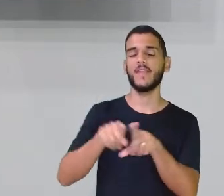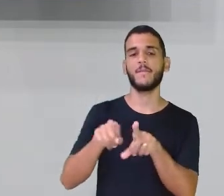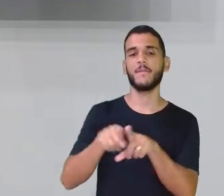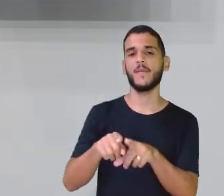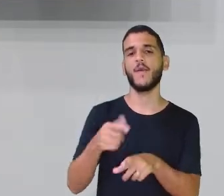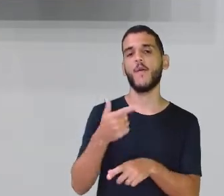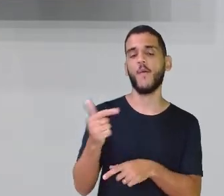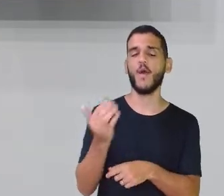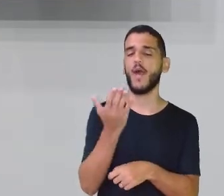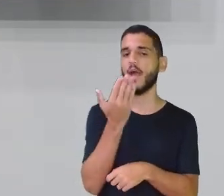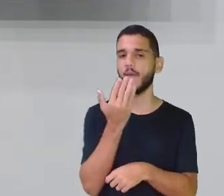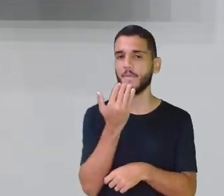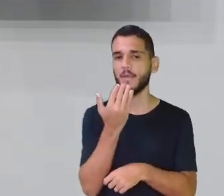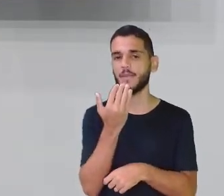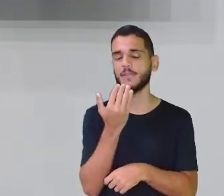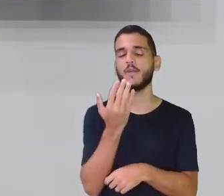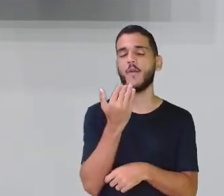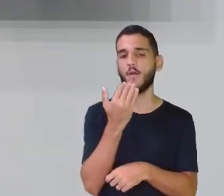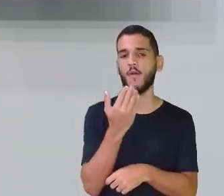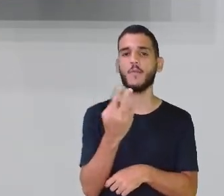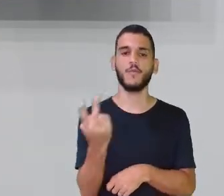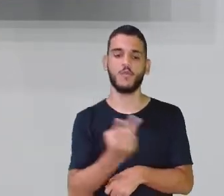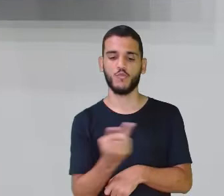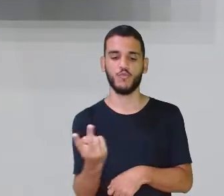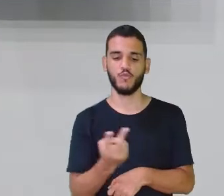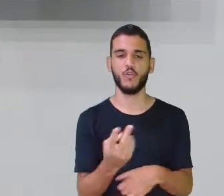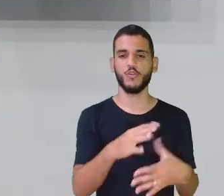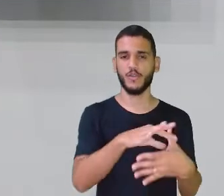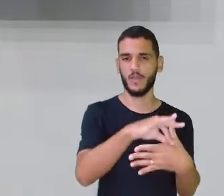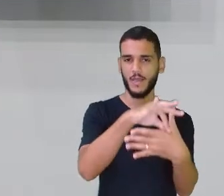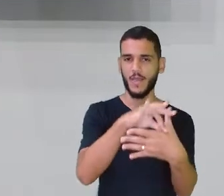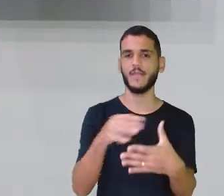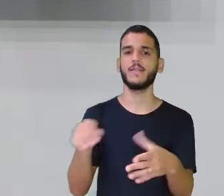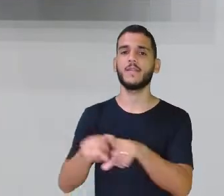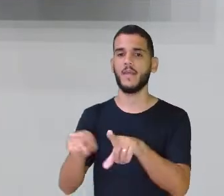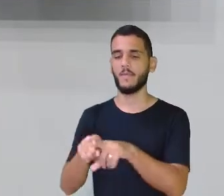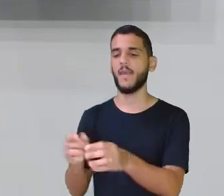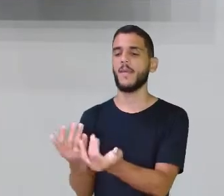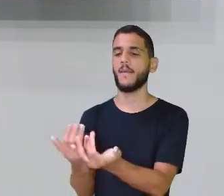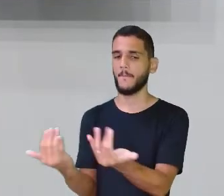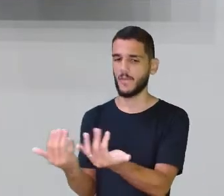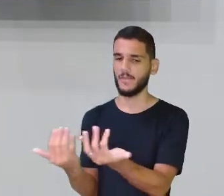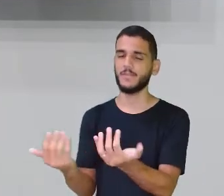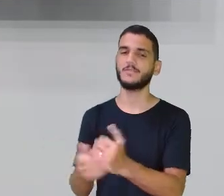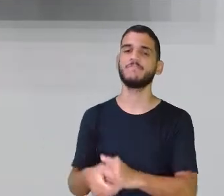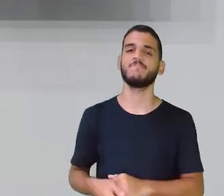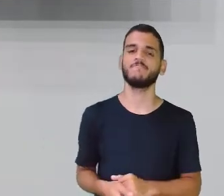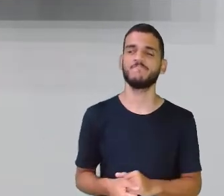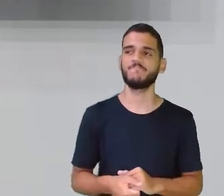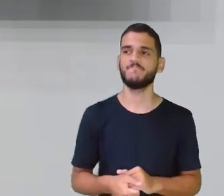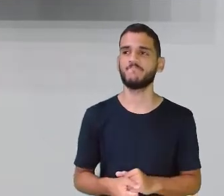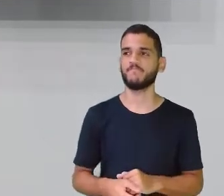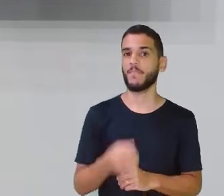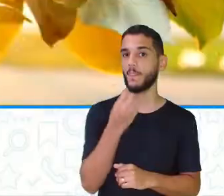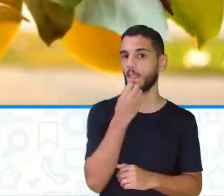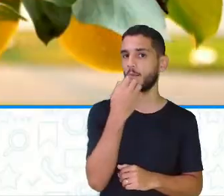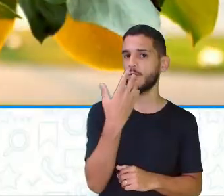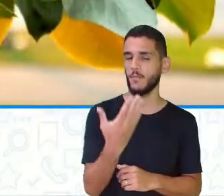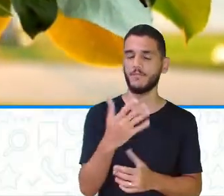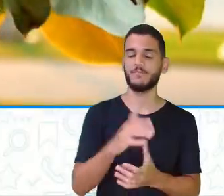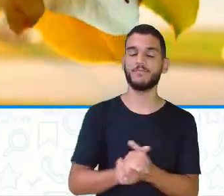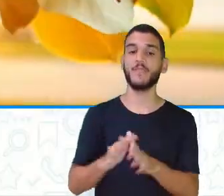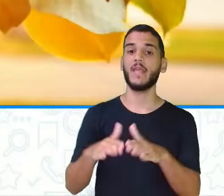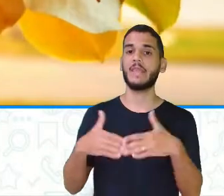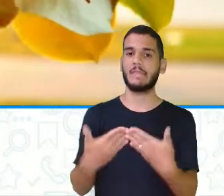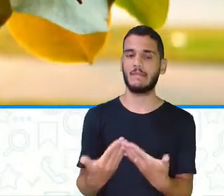dois, tanto de carne quanto de plantas, tá certo? Muito bom, Ana. E olha só, as plantas,